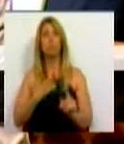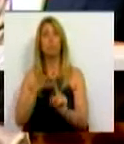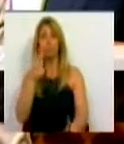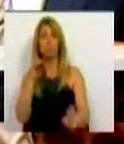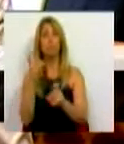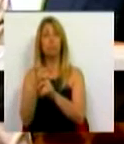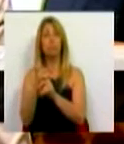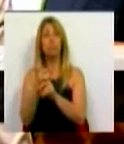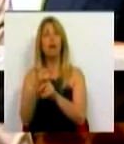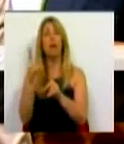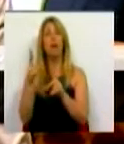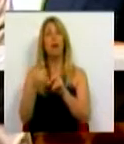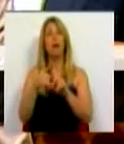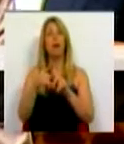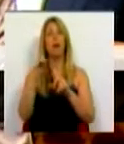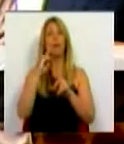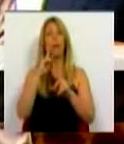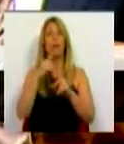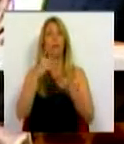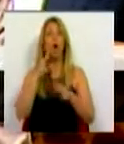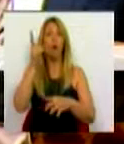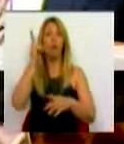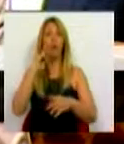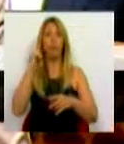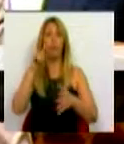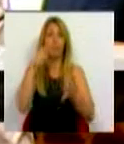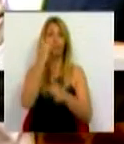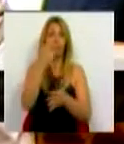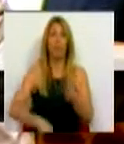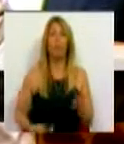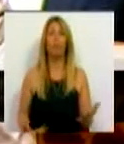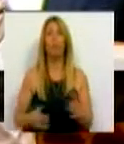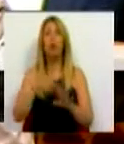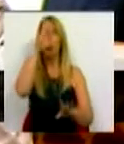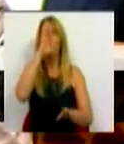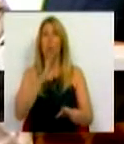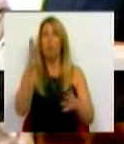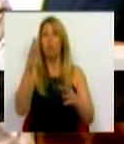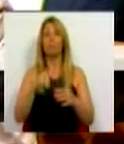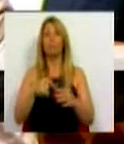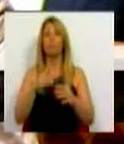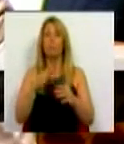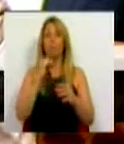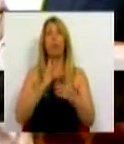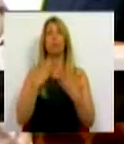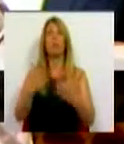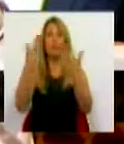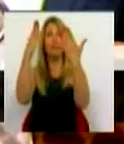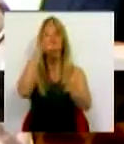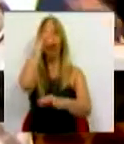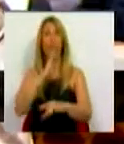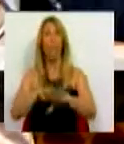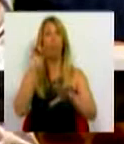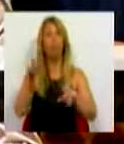tributária. O PS, mais uma vez, felicita o Governo pela alteração e por esta iniciativa.